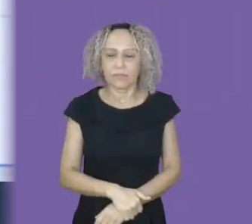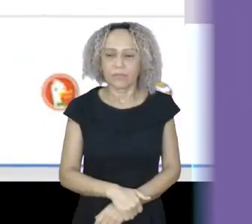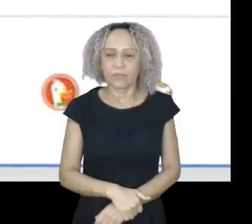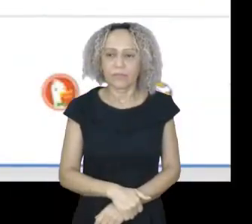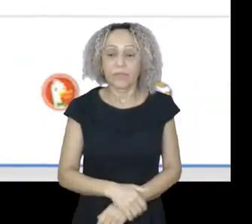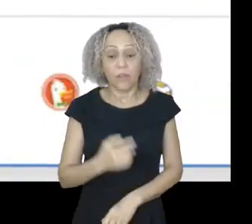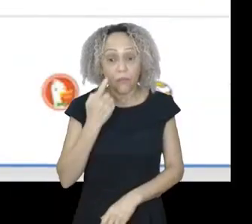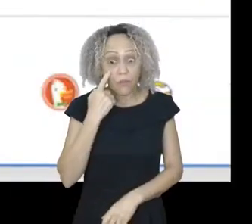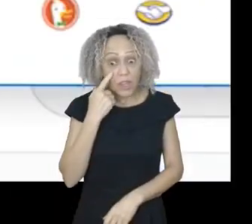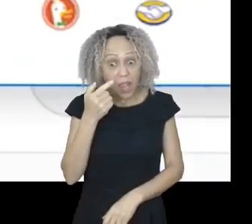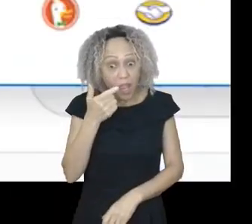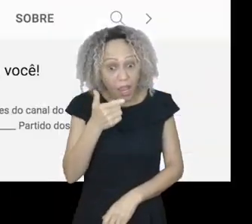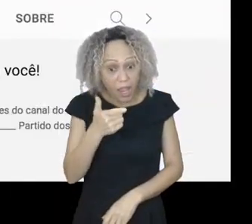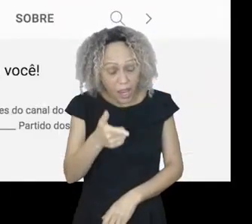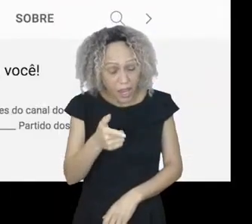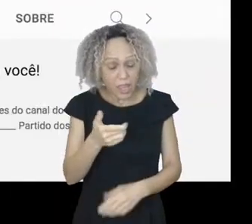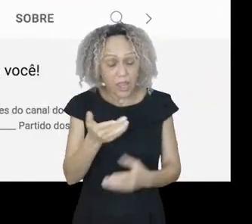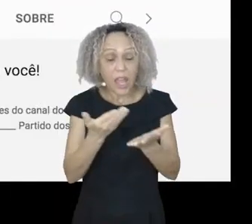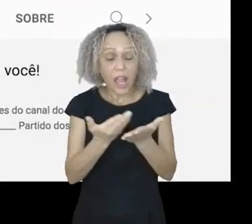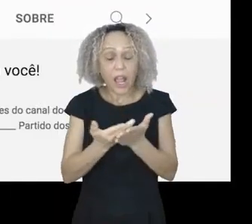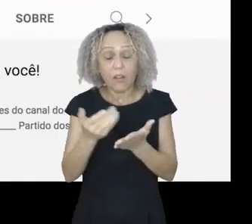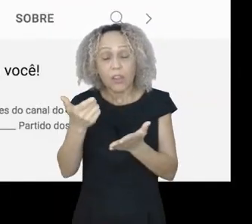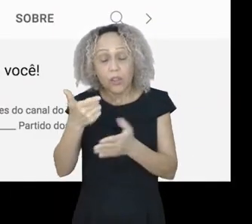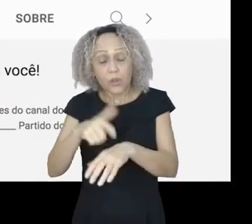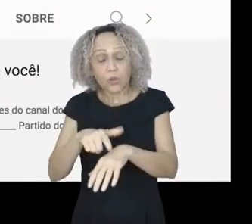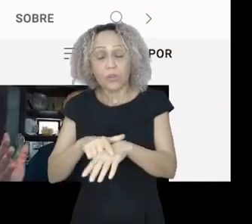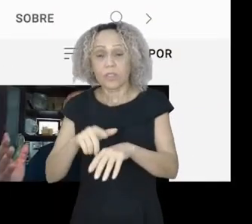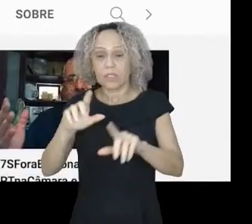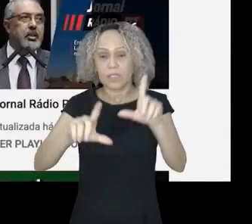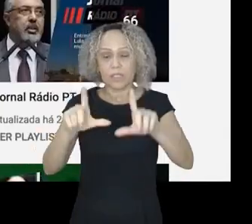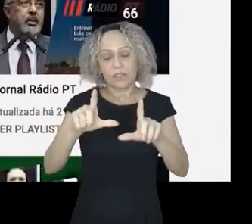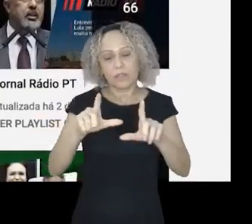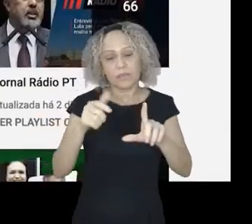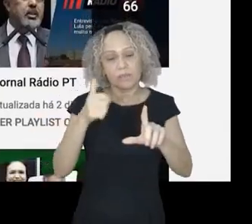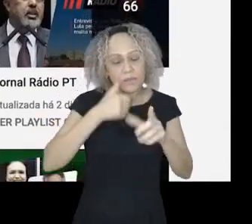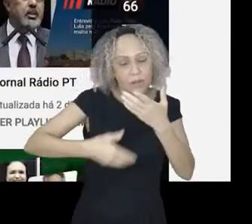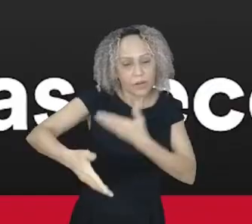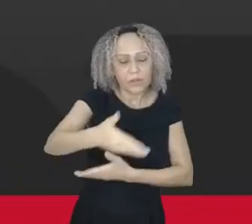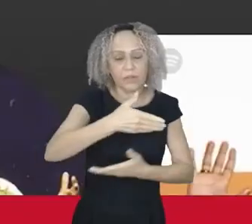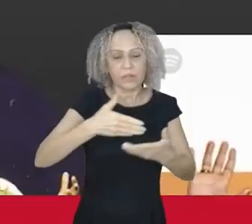Reveja esta e outras aulas na playlist TV Elas por Elas Formação, no